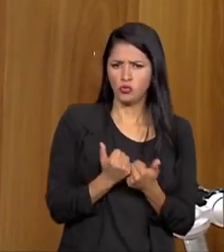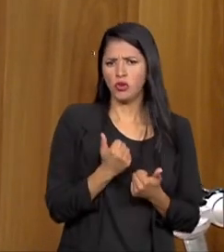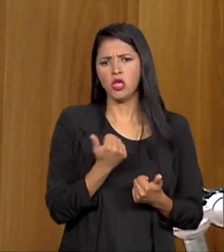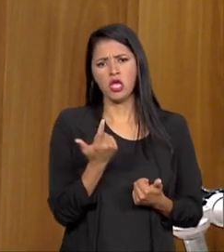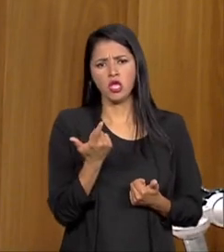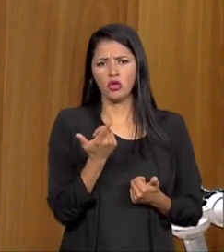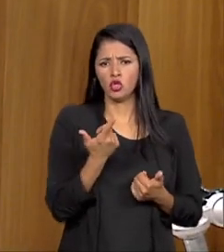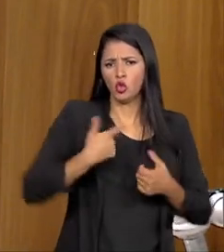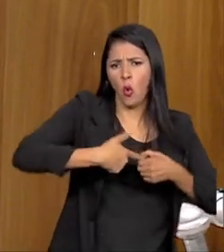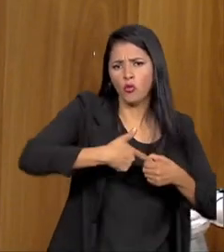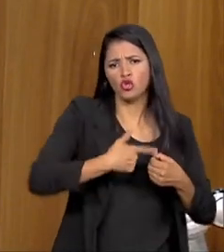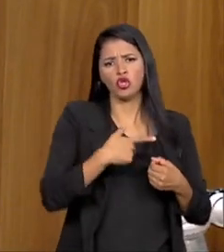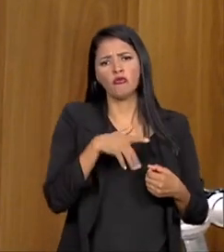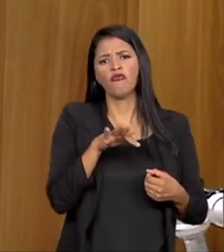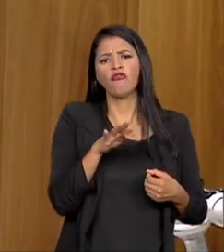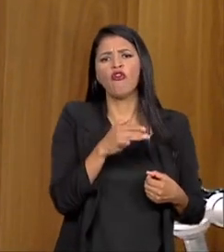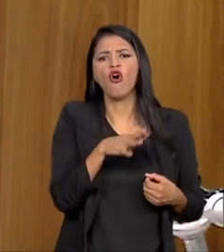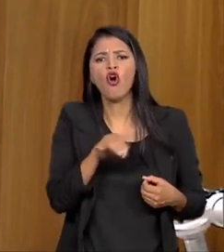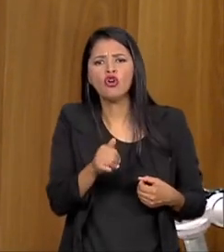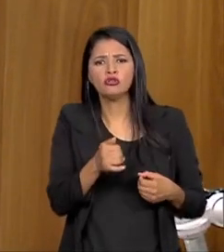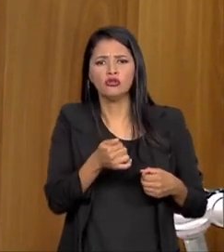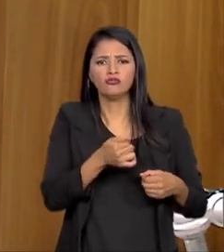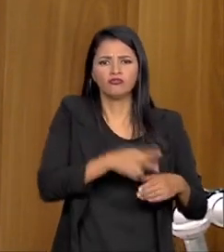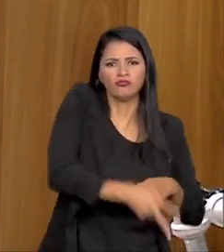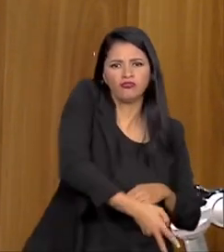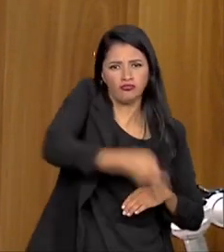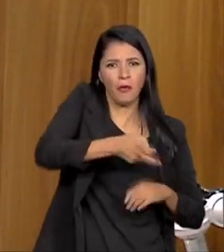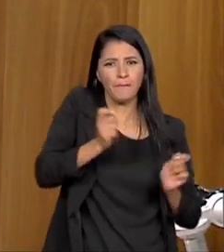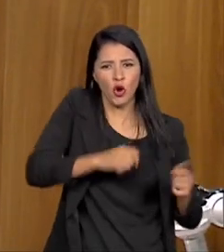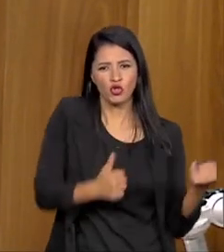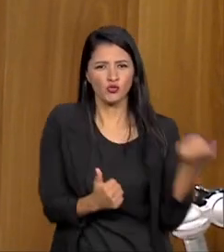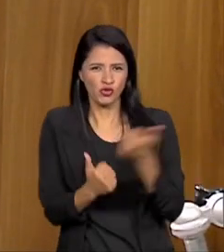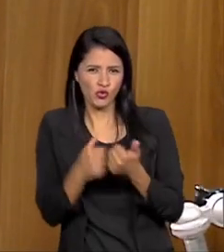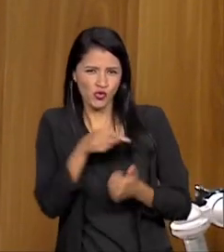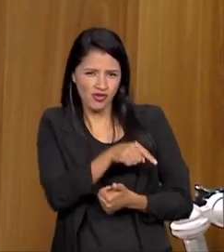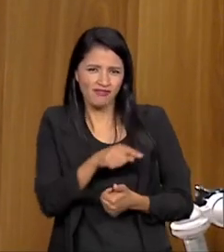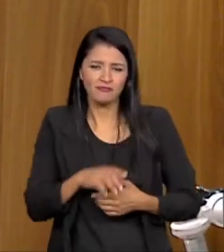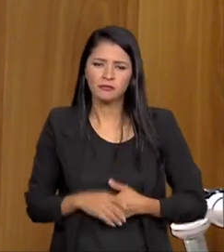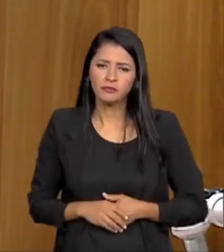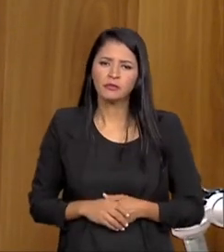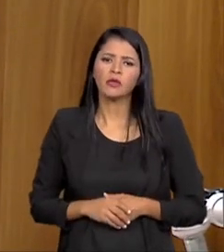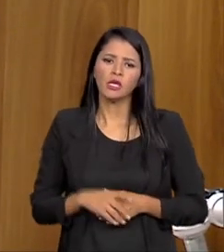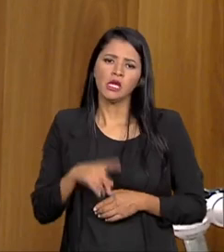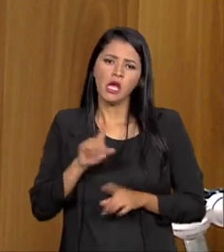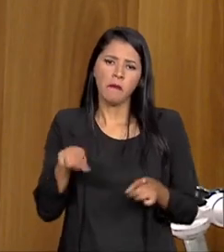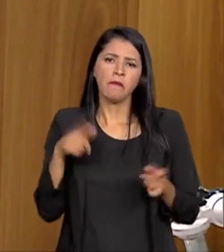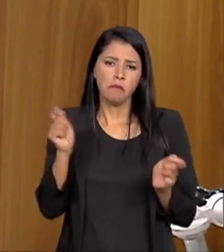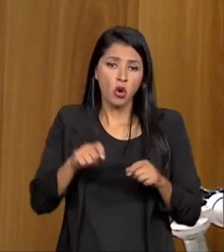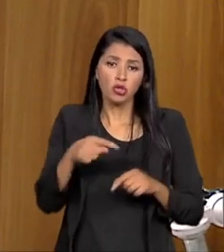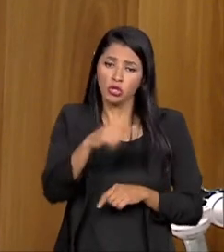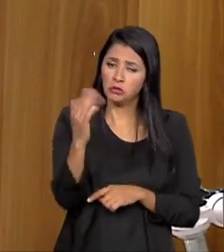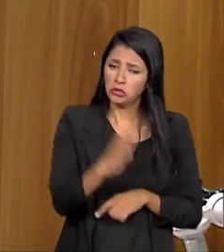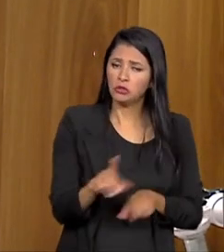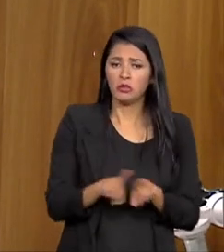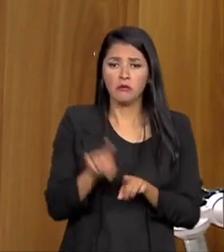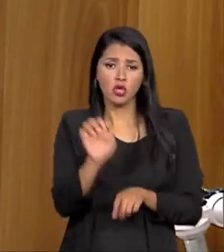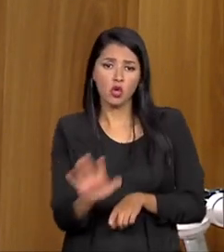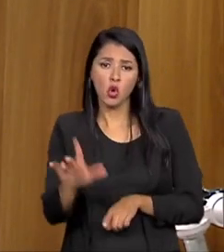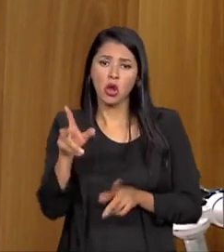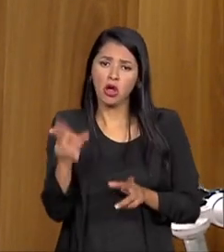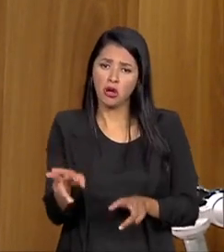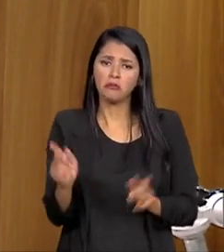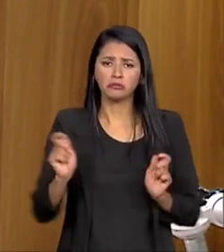fósseis e você pode descarbonizar tanto a indústria e a mobilidade no Brasil quanto na Europa Então eu acho que nós temos aí